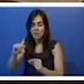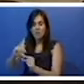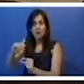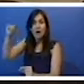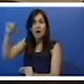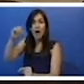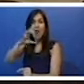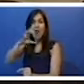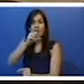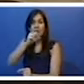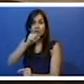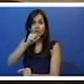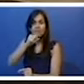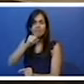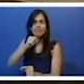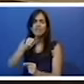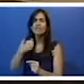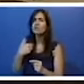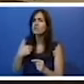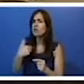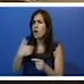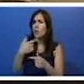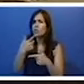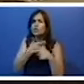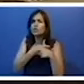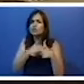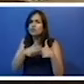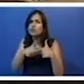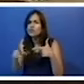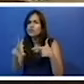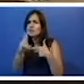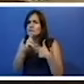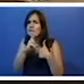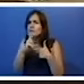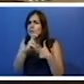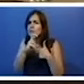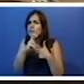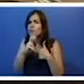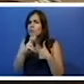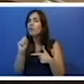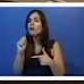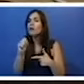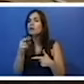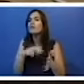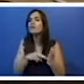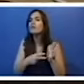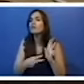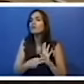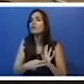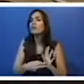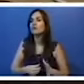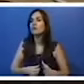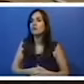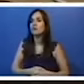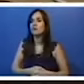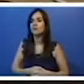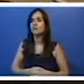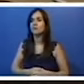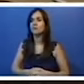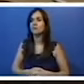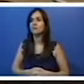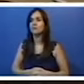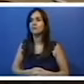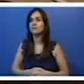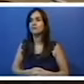formar a laranja se eu dividir em Cinco partes quer dizer o que